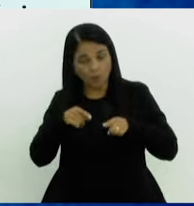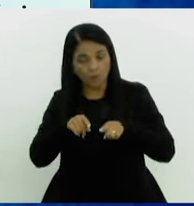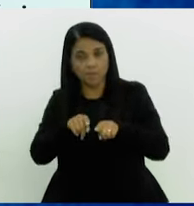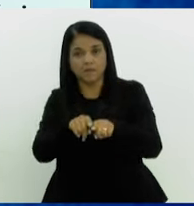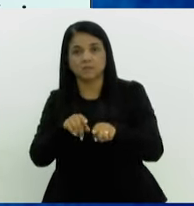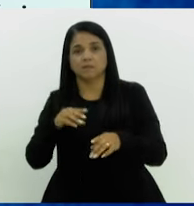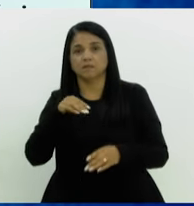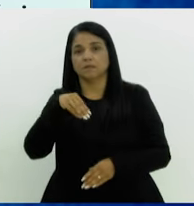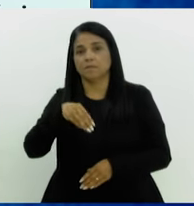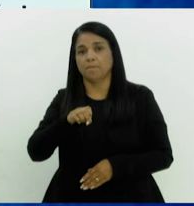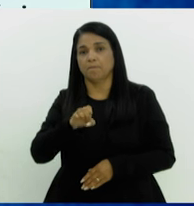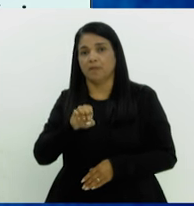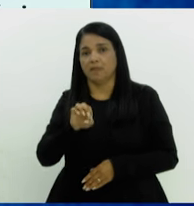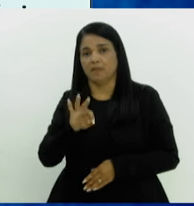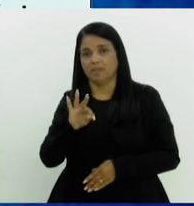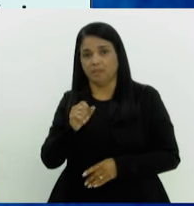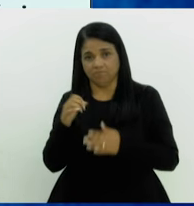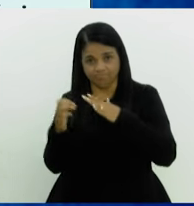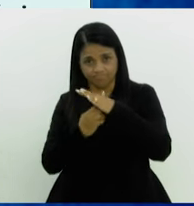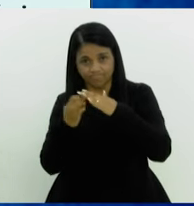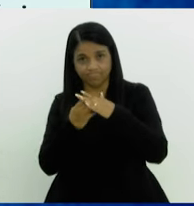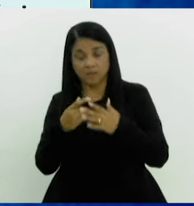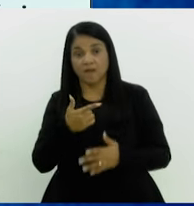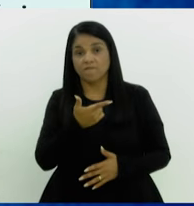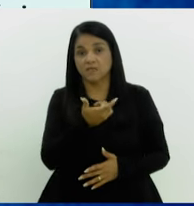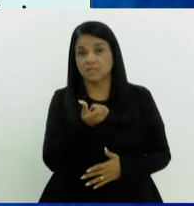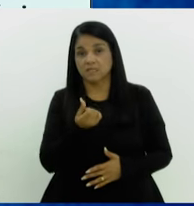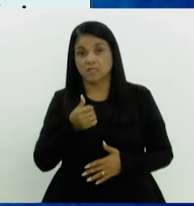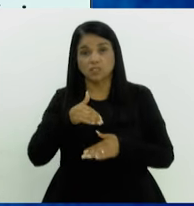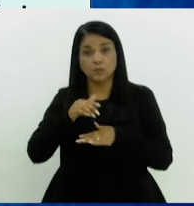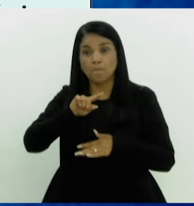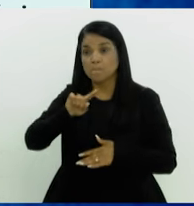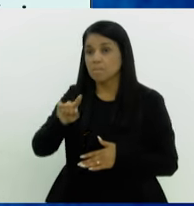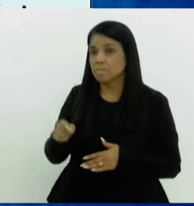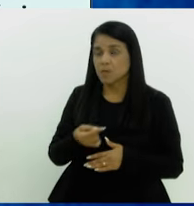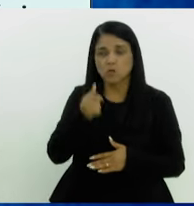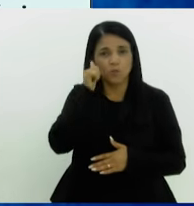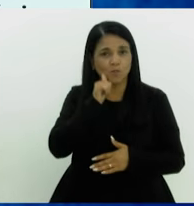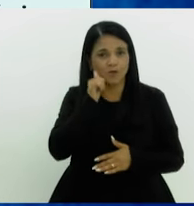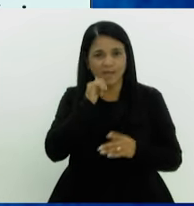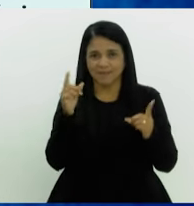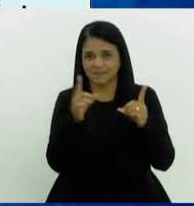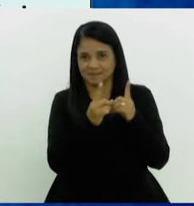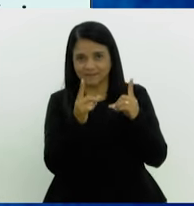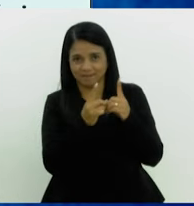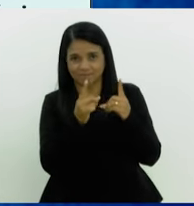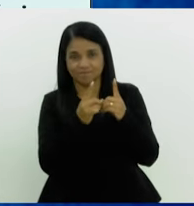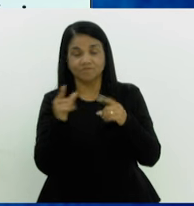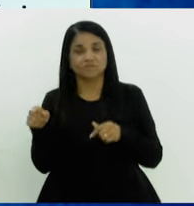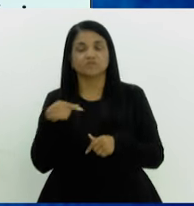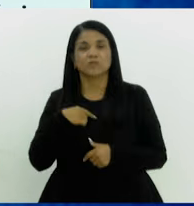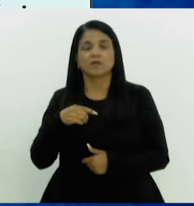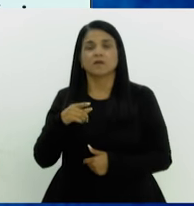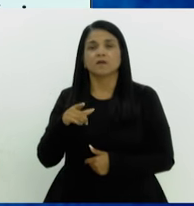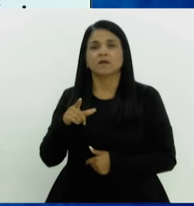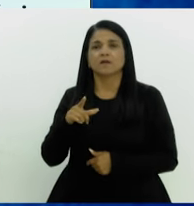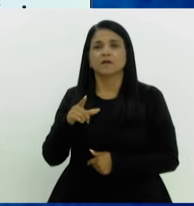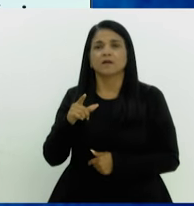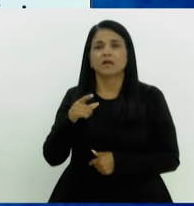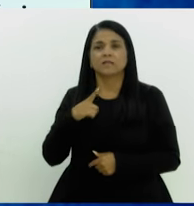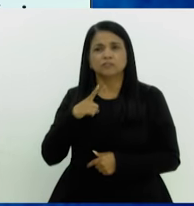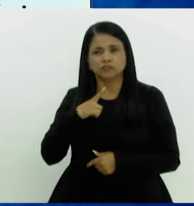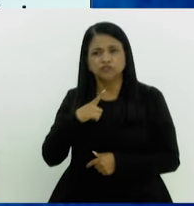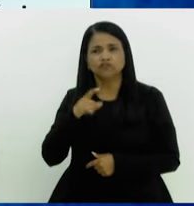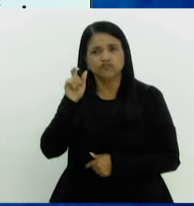mulheres né Mari mais de 26.000 mulheres e o caso da Ana pastos que é uma mulher aqui do Rio de Janeiro que ela tinha o sonho de crescer o